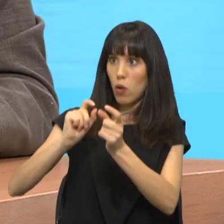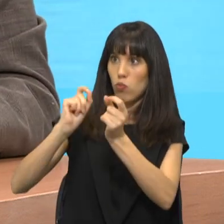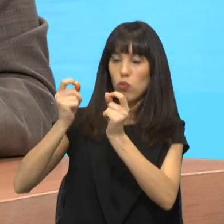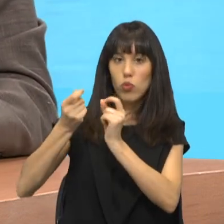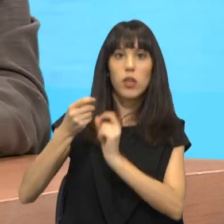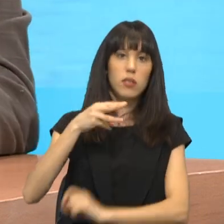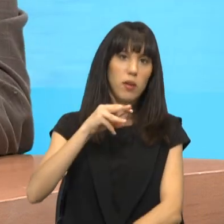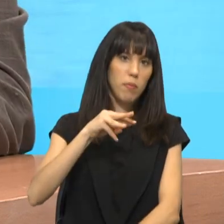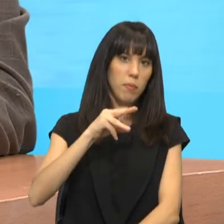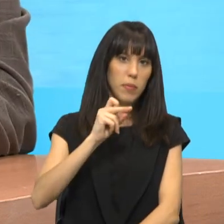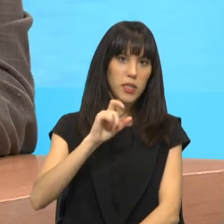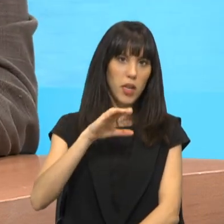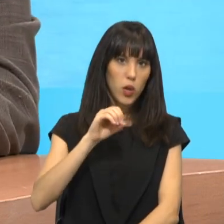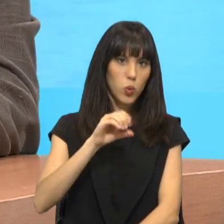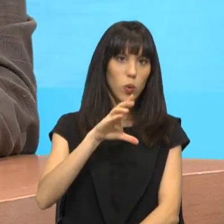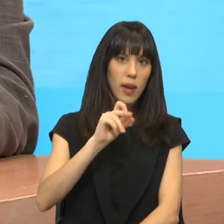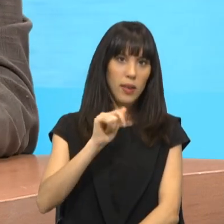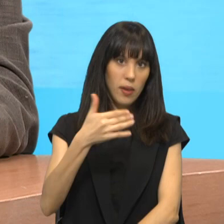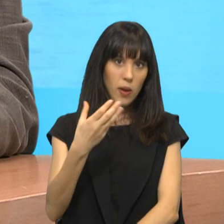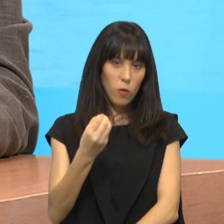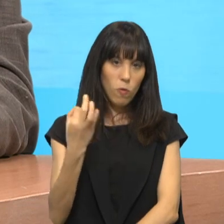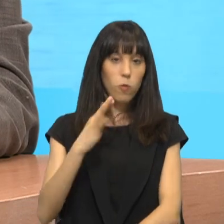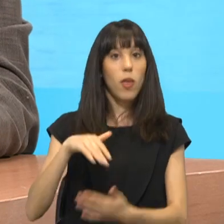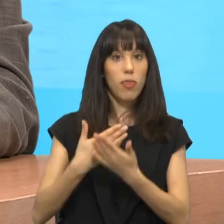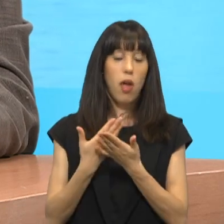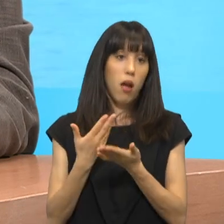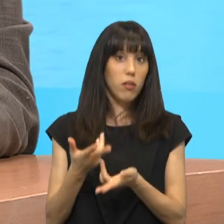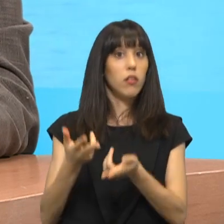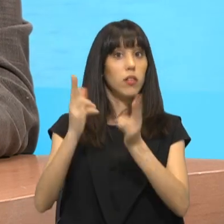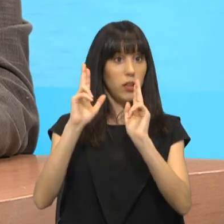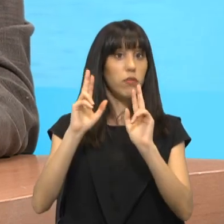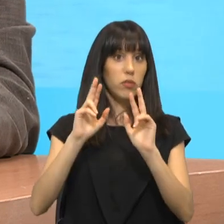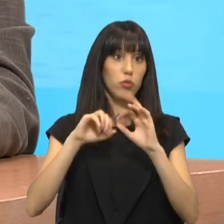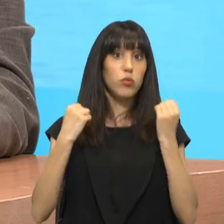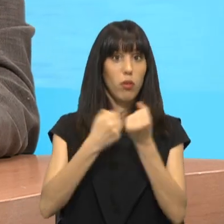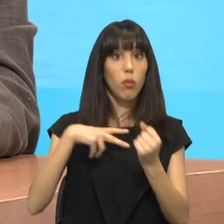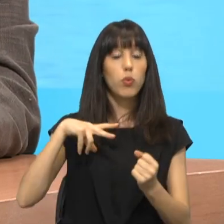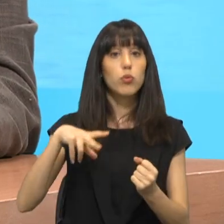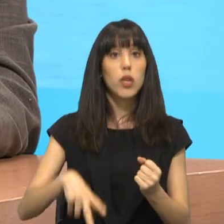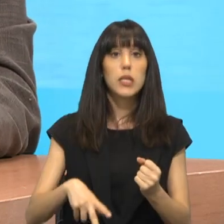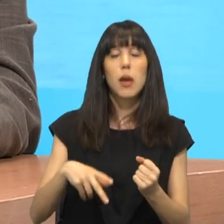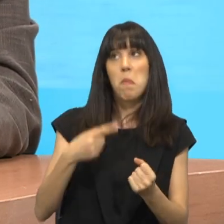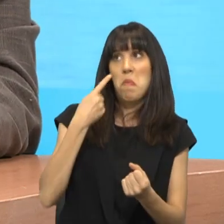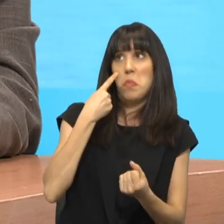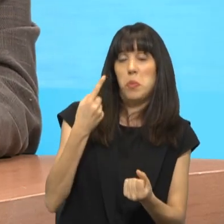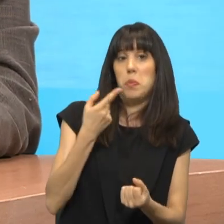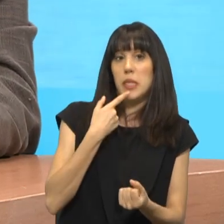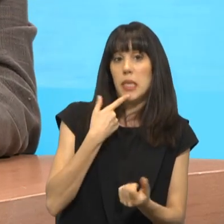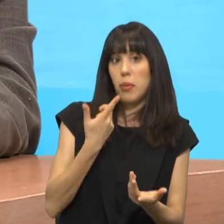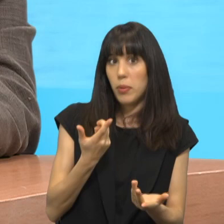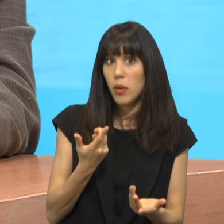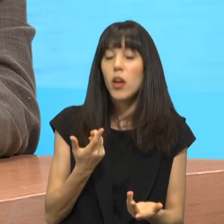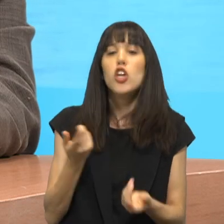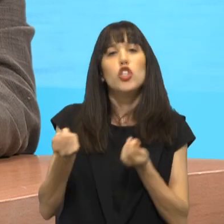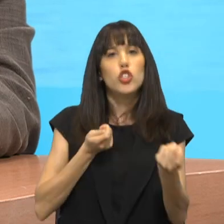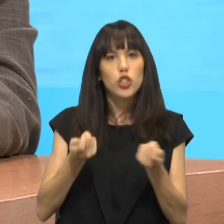Marcelo Caetano, da liberalização que prometia trazer ao regime e à sociedade portuguesa, eventualmente conseguindo gerir